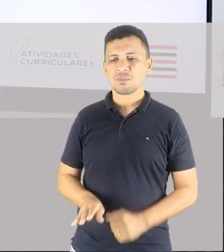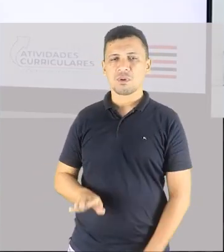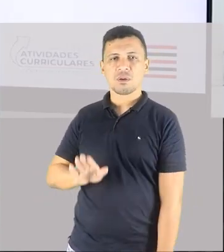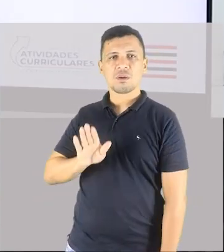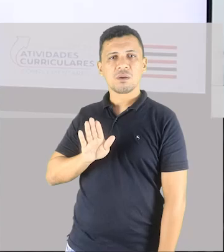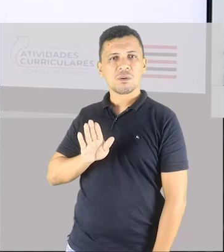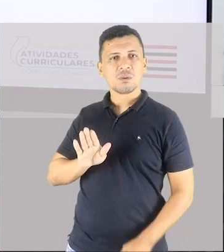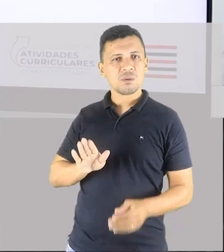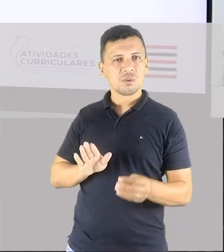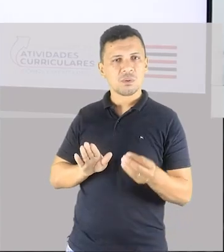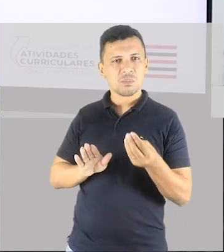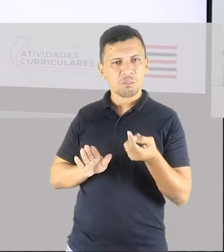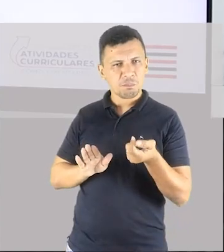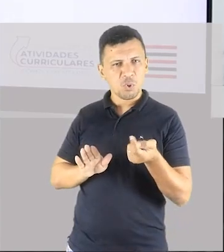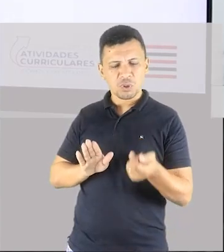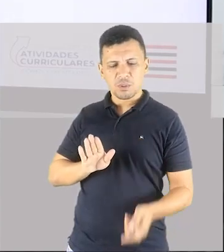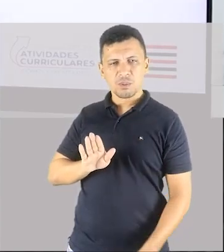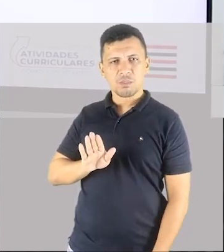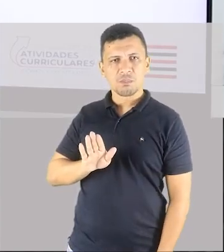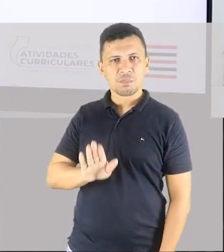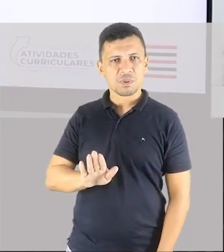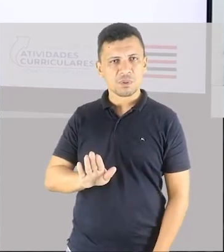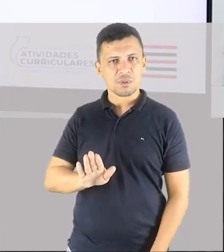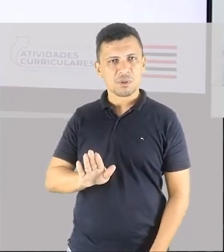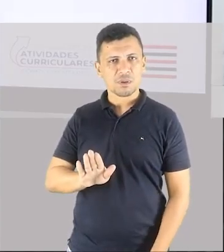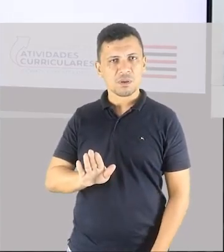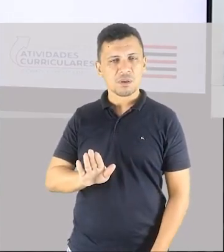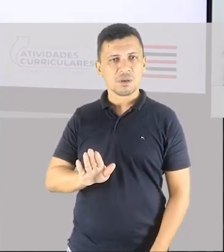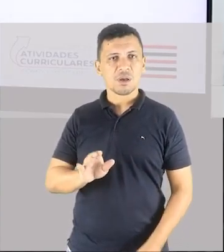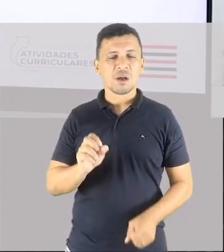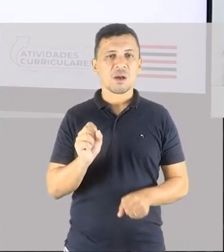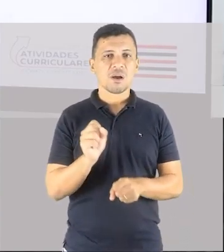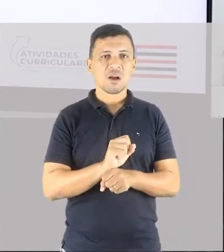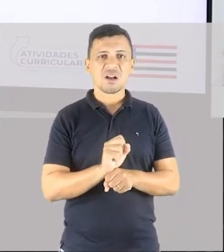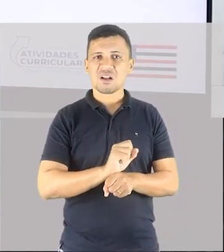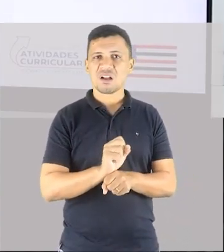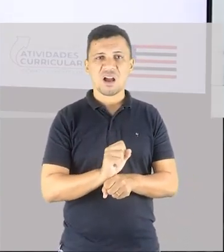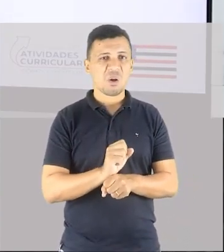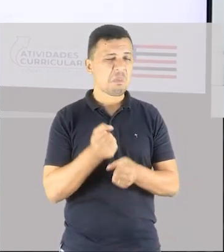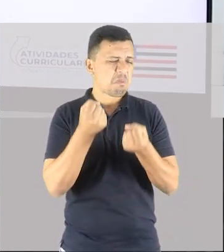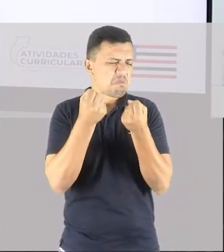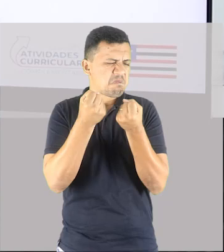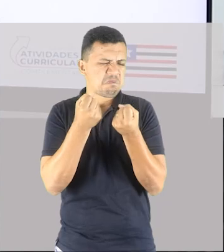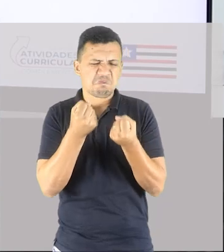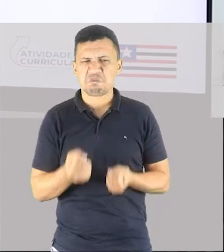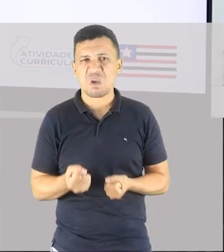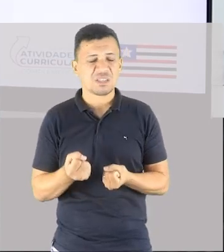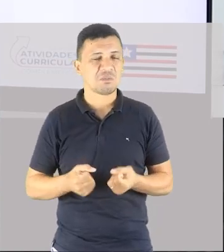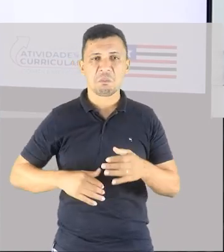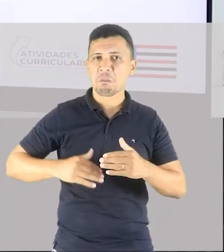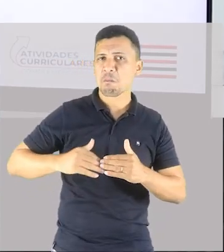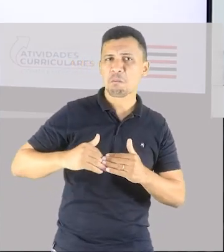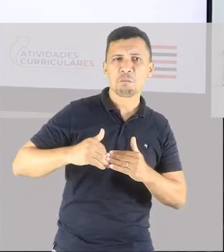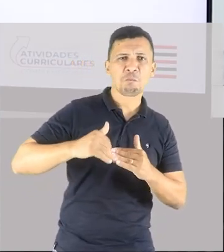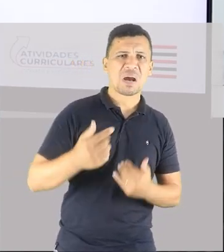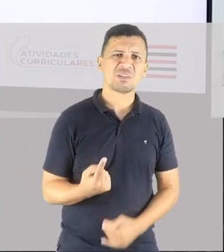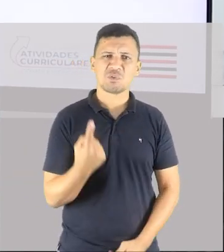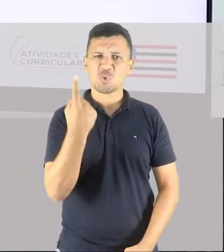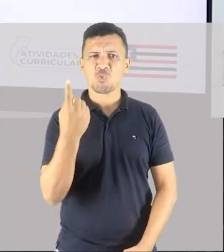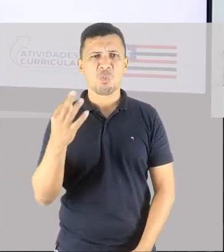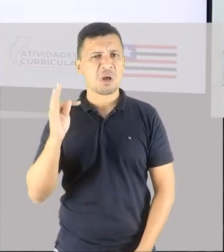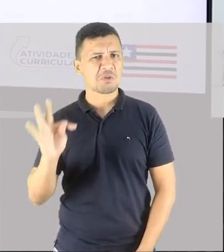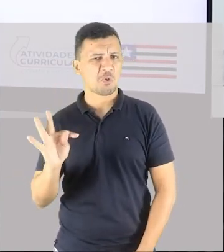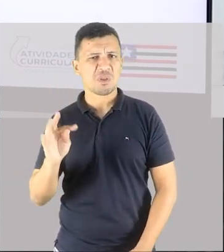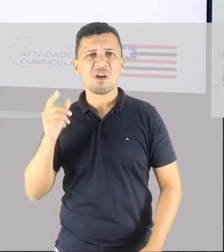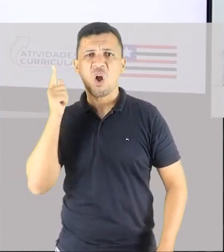de freio de um veículo e você consegue pegar um veículo que tem massa às vezes maior do que 1 tonelada e